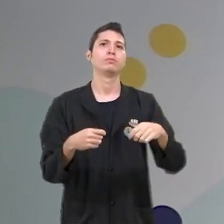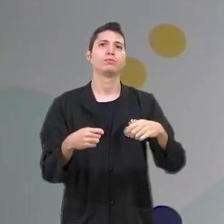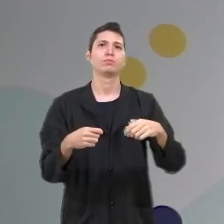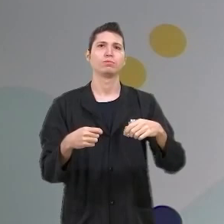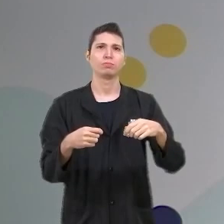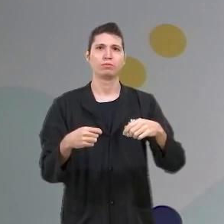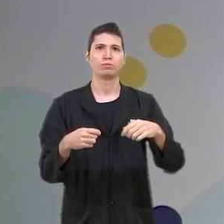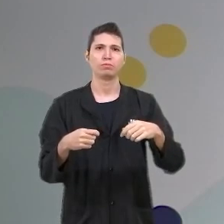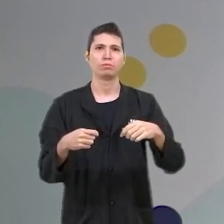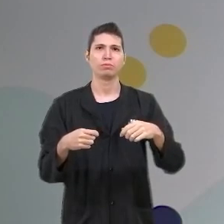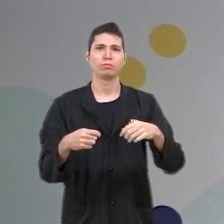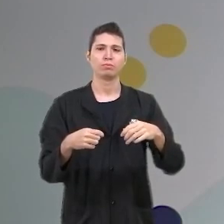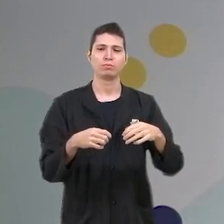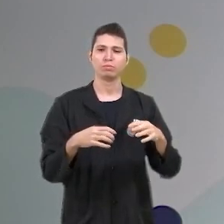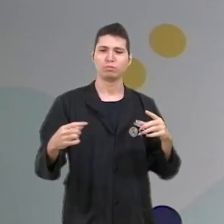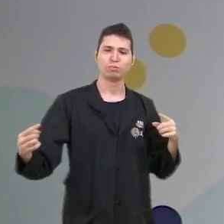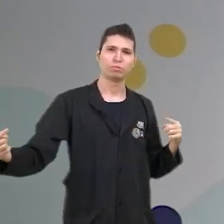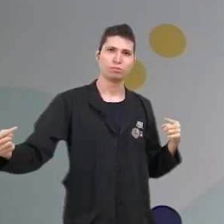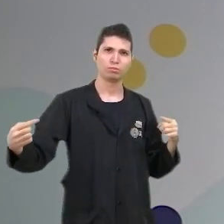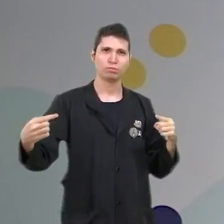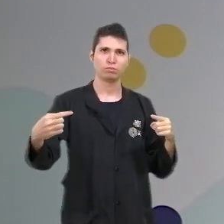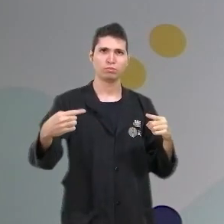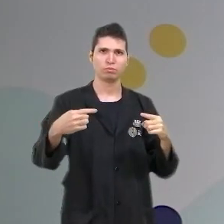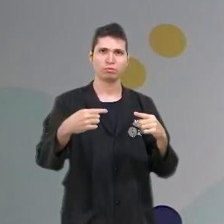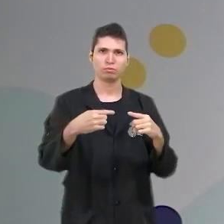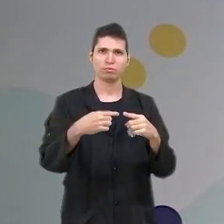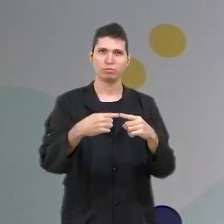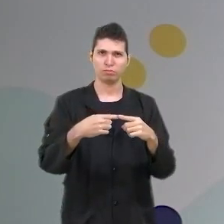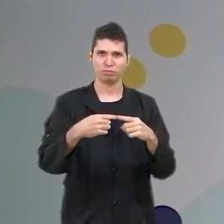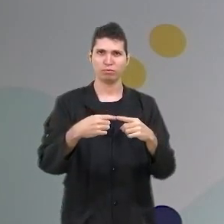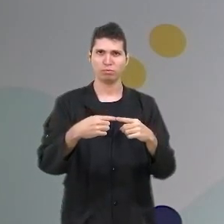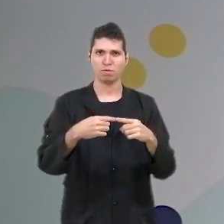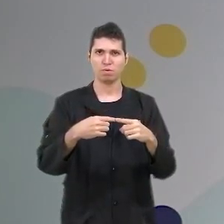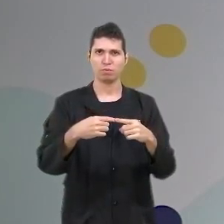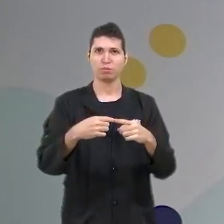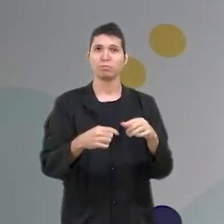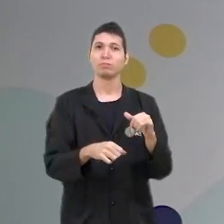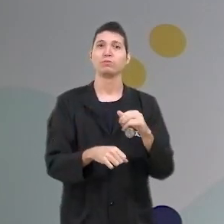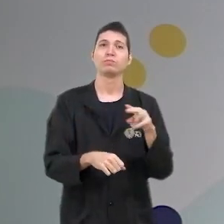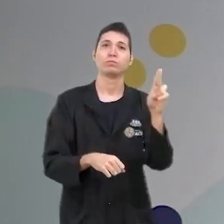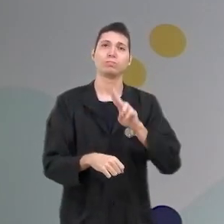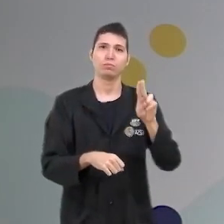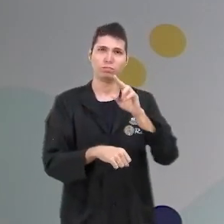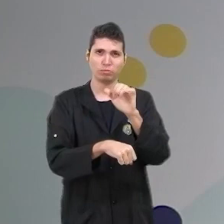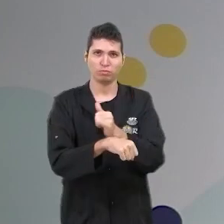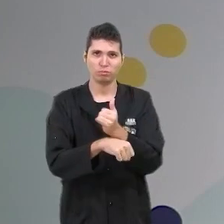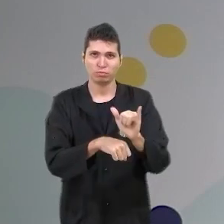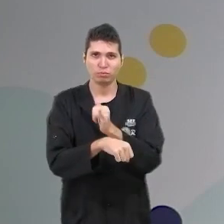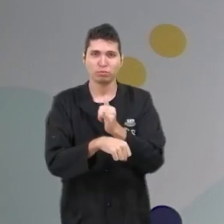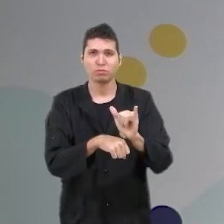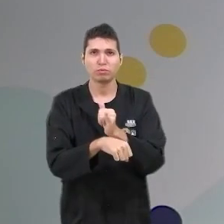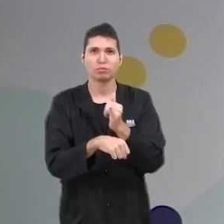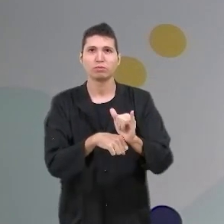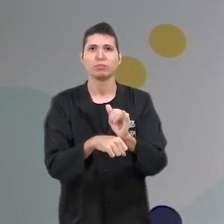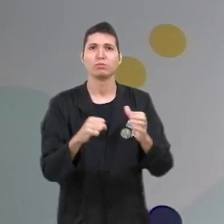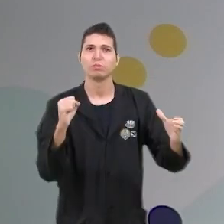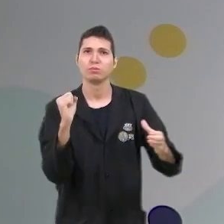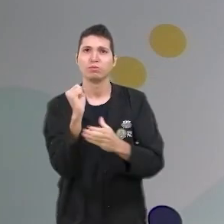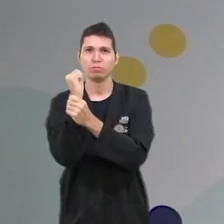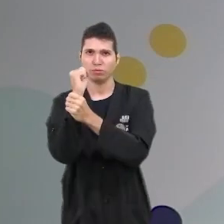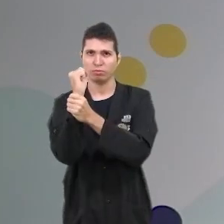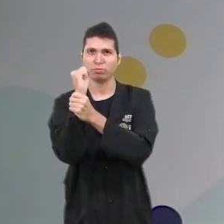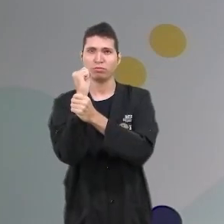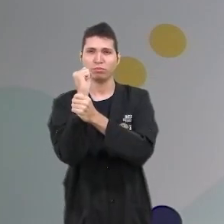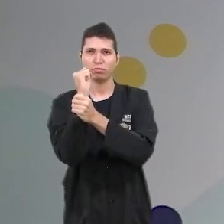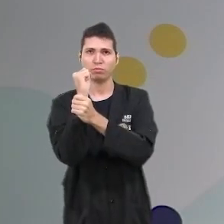si para manterem a biodiversidade, para manterem a genética diversa